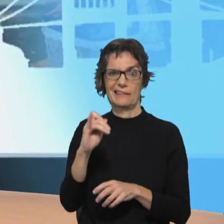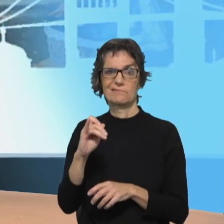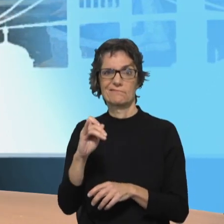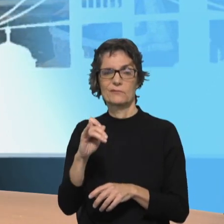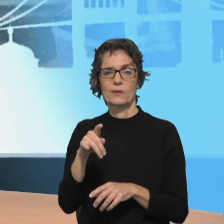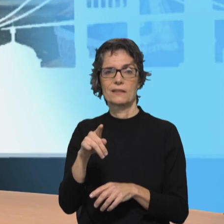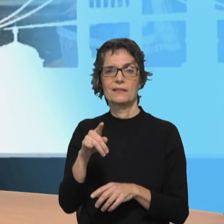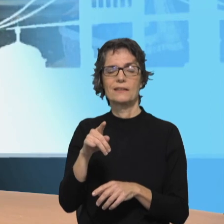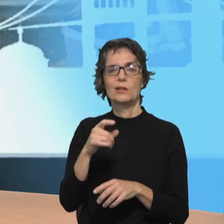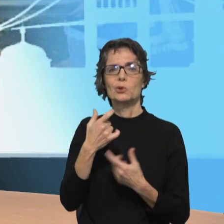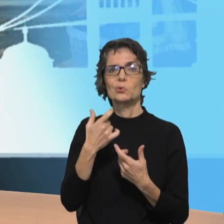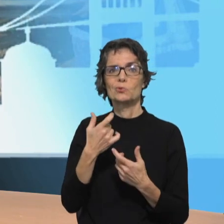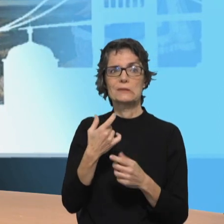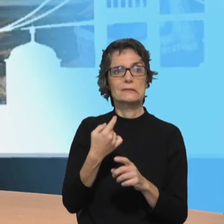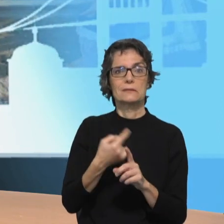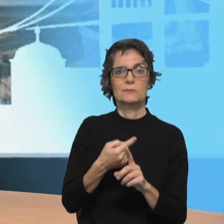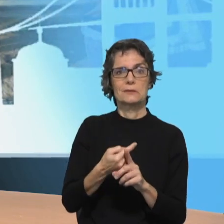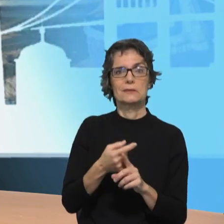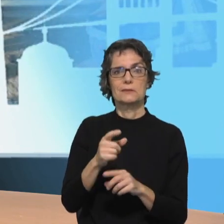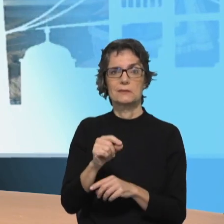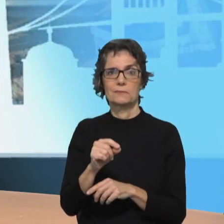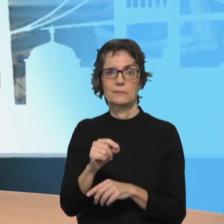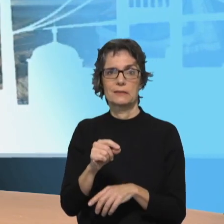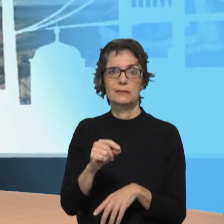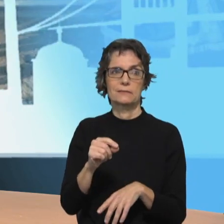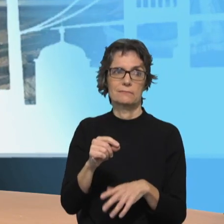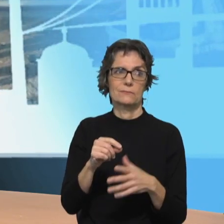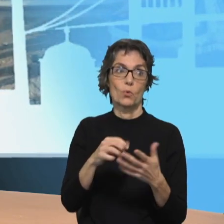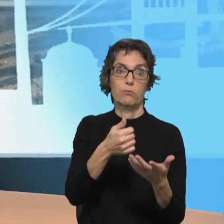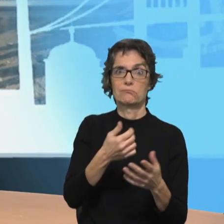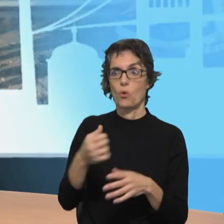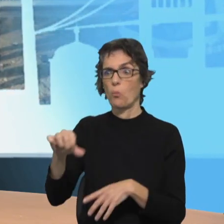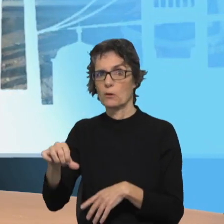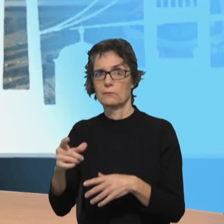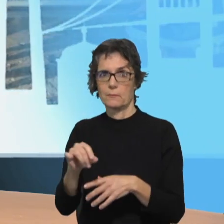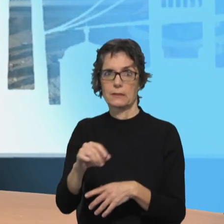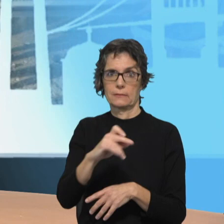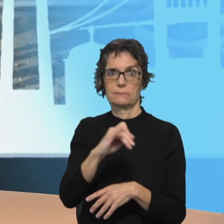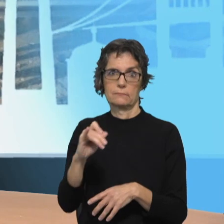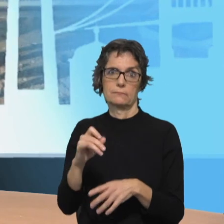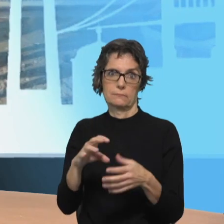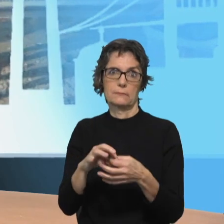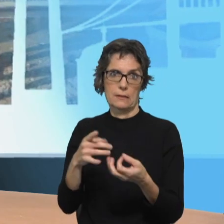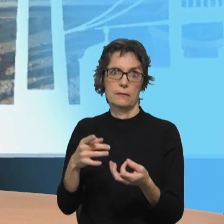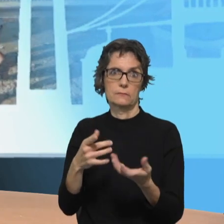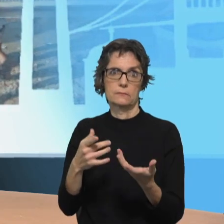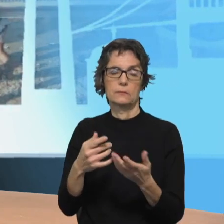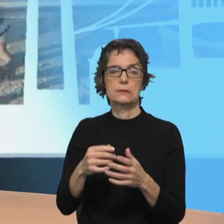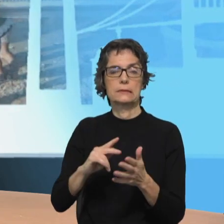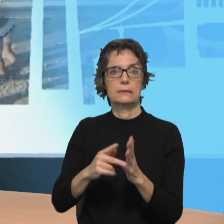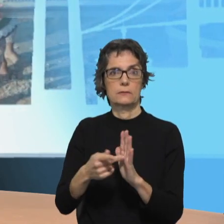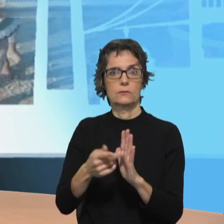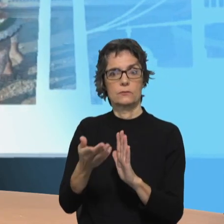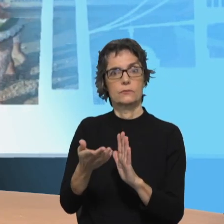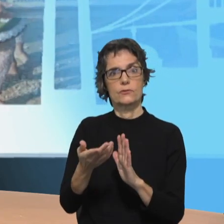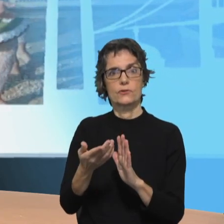todo o bom, mas também a todo o mal que pode encerrar este passo tecnológico